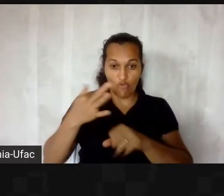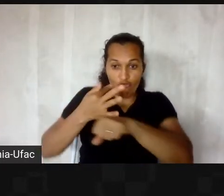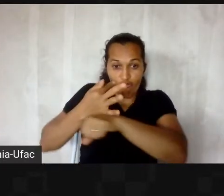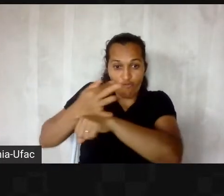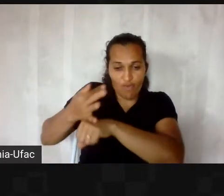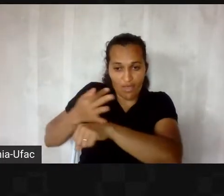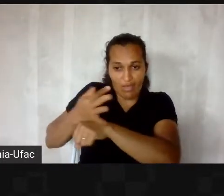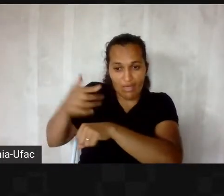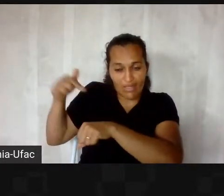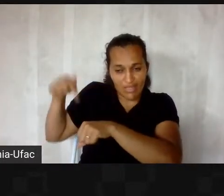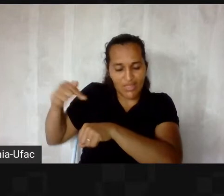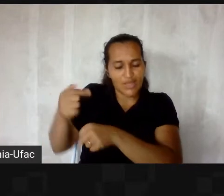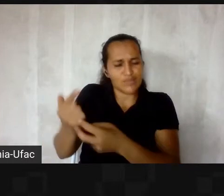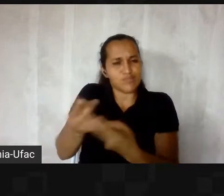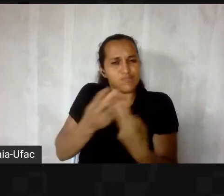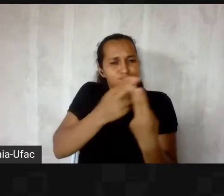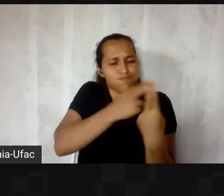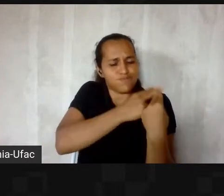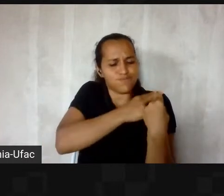tarefa de dar aula no interior,